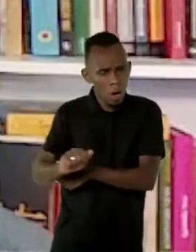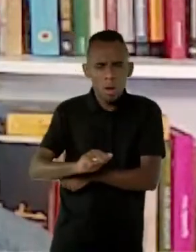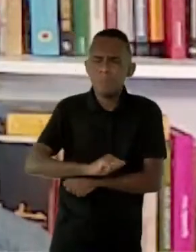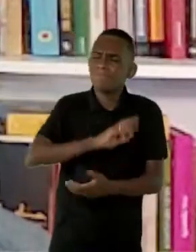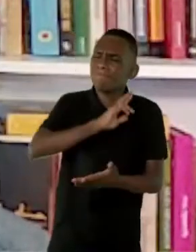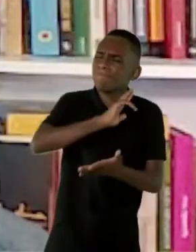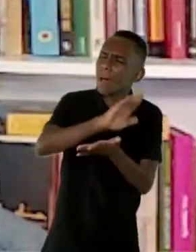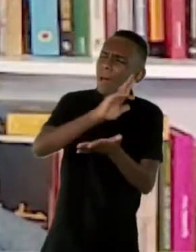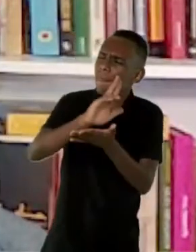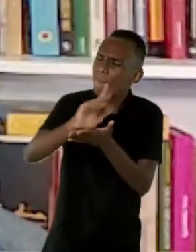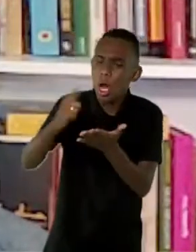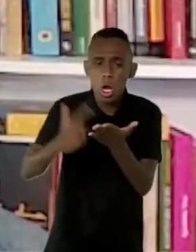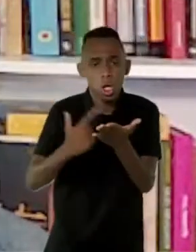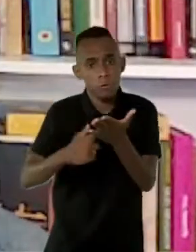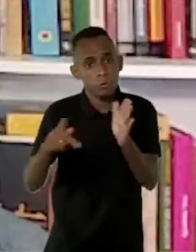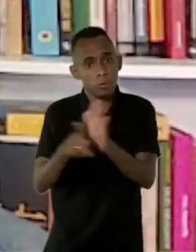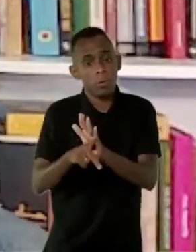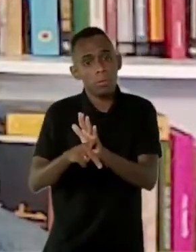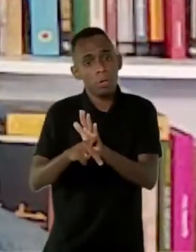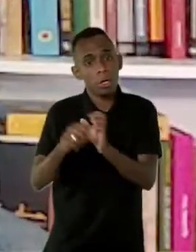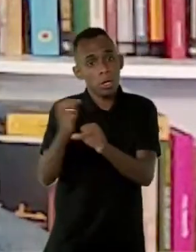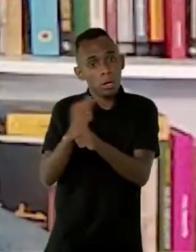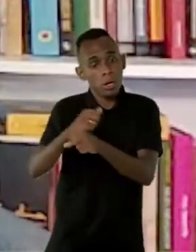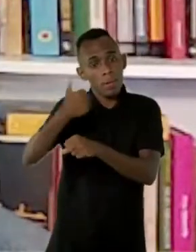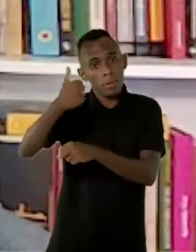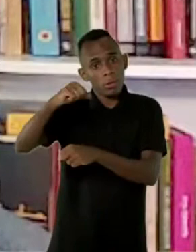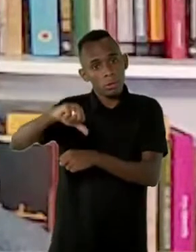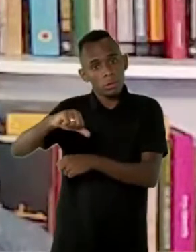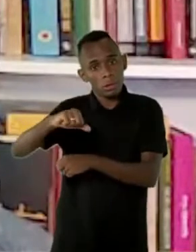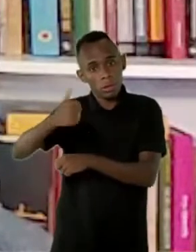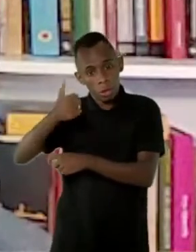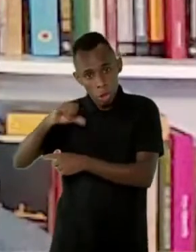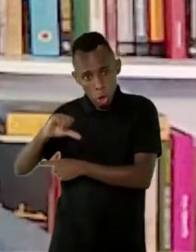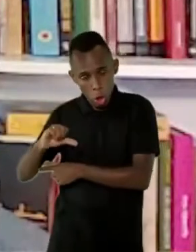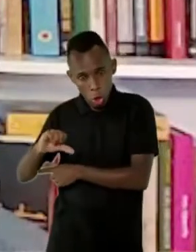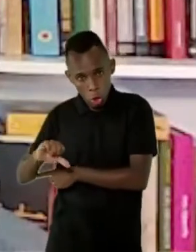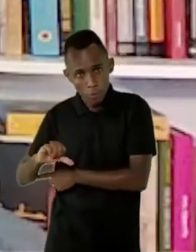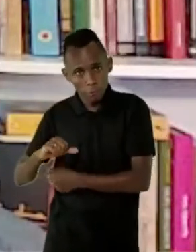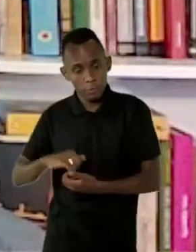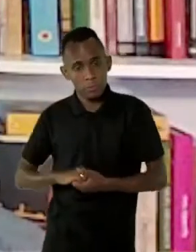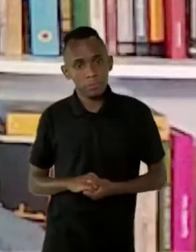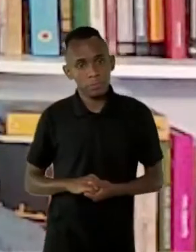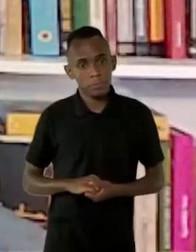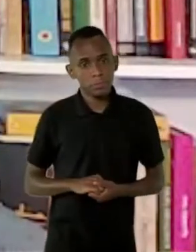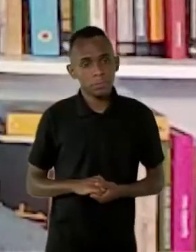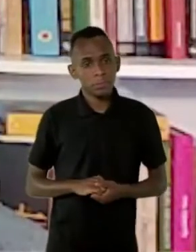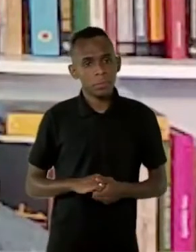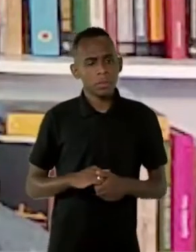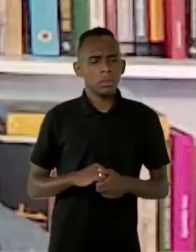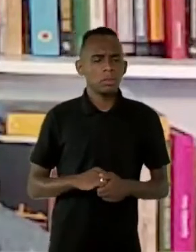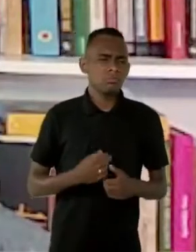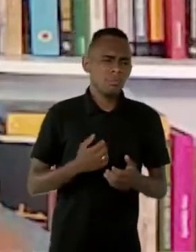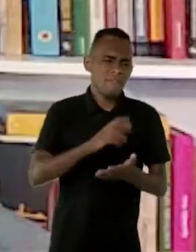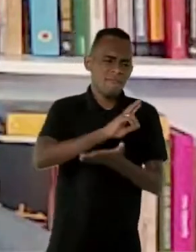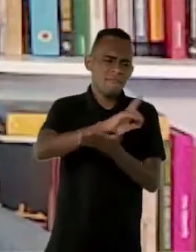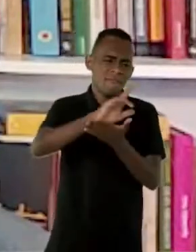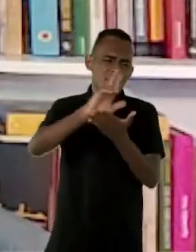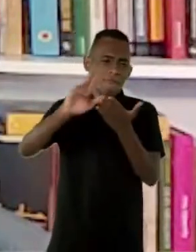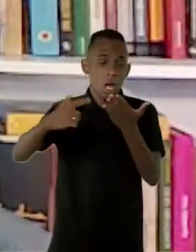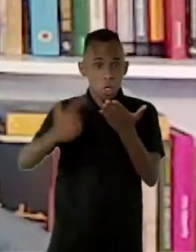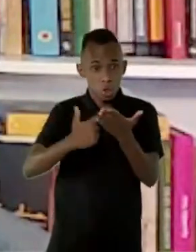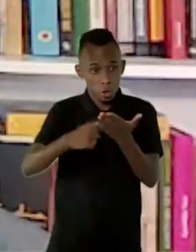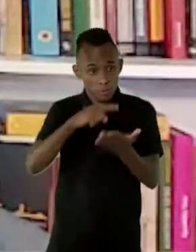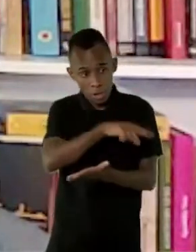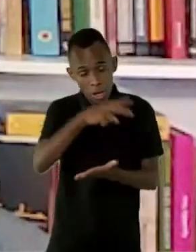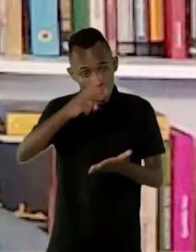XIX. A Carolina, na verdade, fez um copião de muita coisa que ela leu, esses romances açucarados,